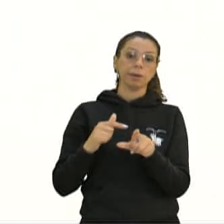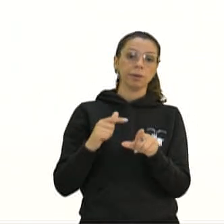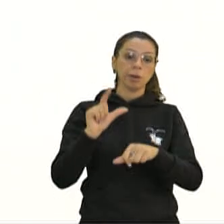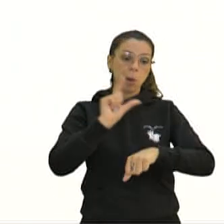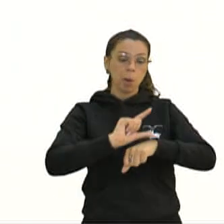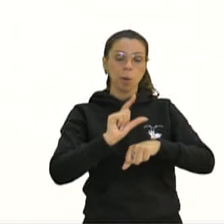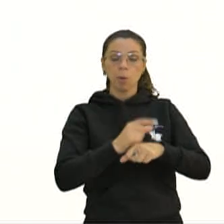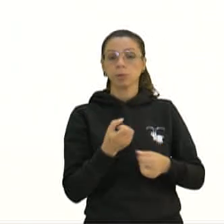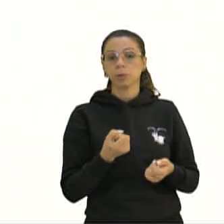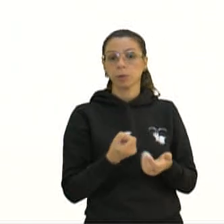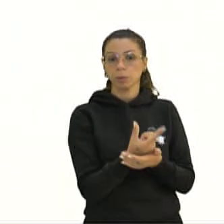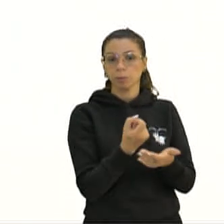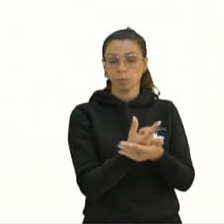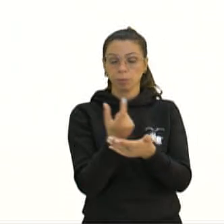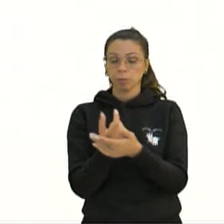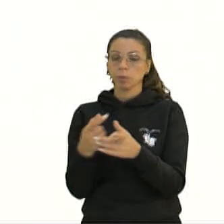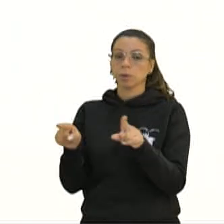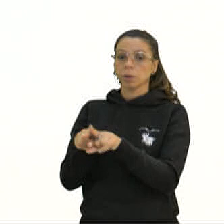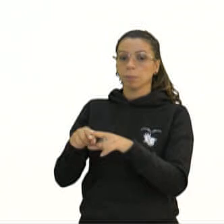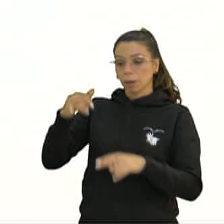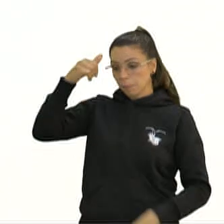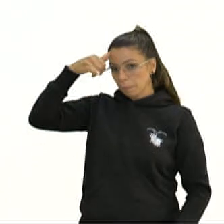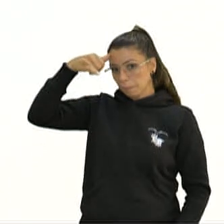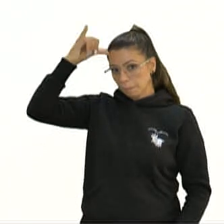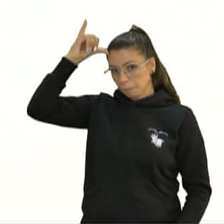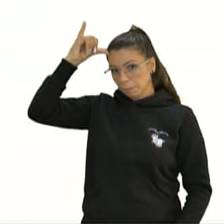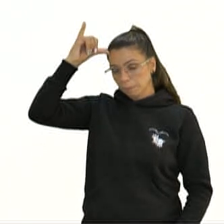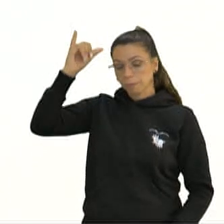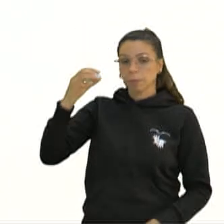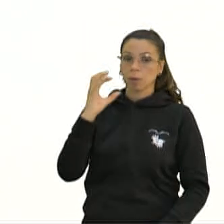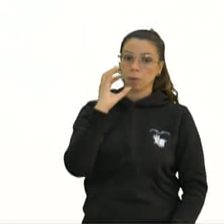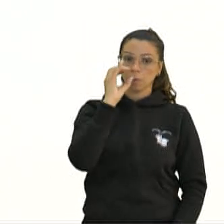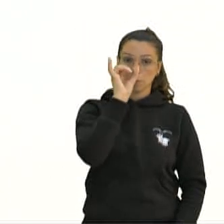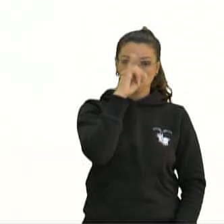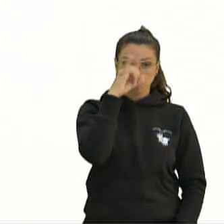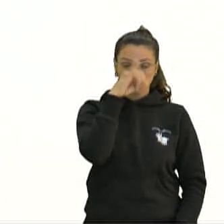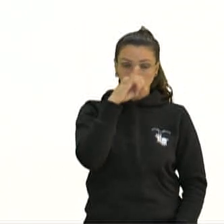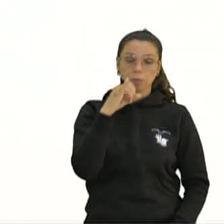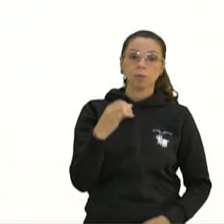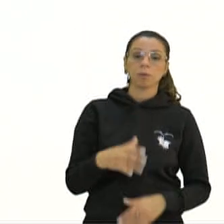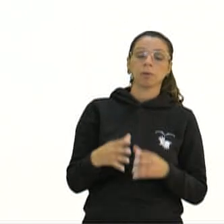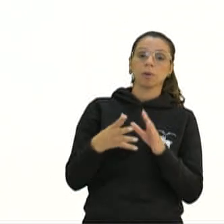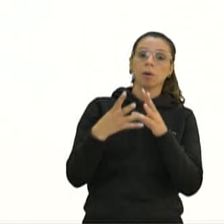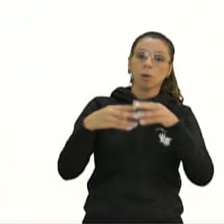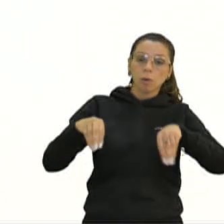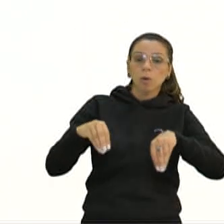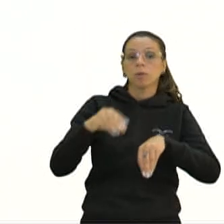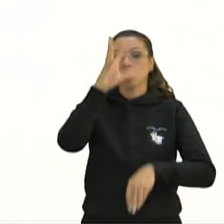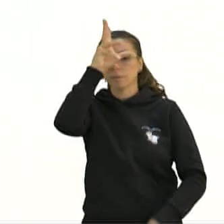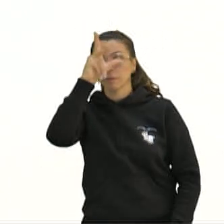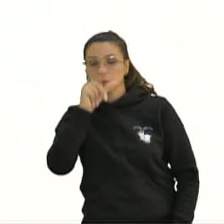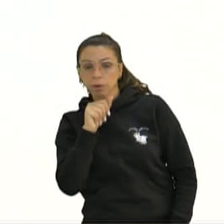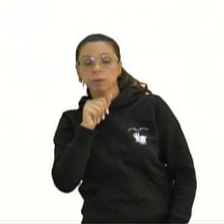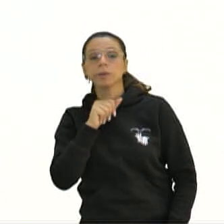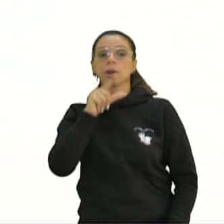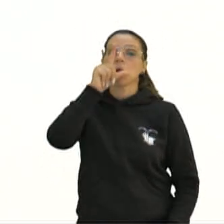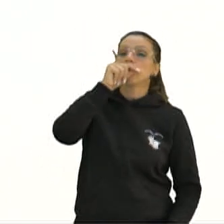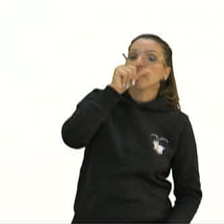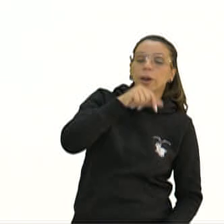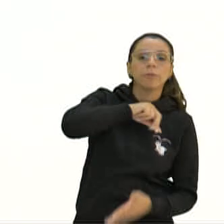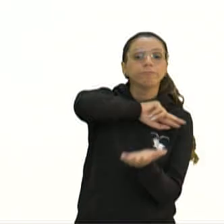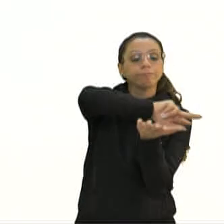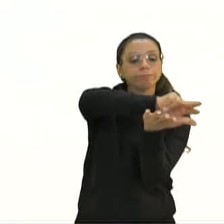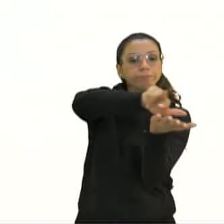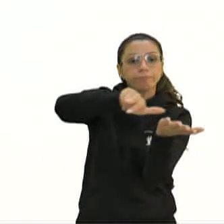Abrange as atividades de bovino, né, suínos, ovino, avicultura, entre outras, que